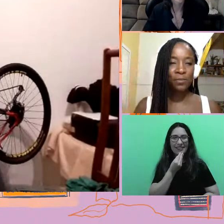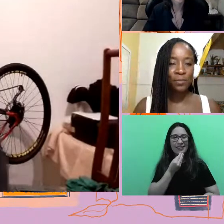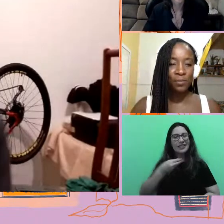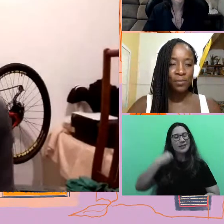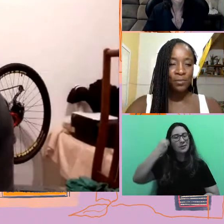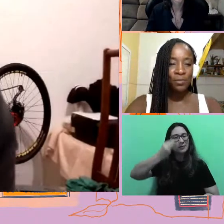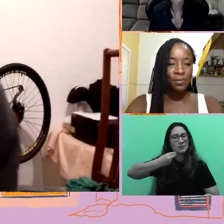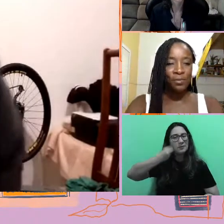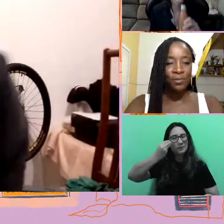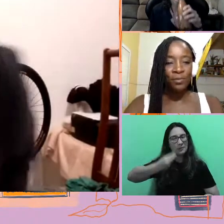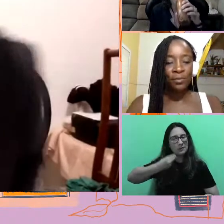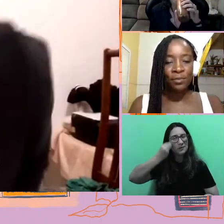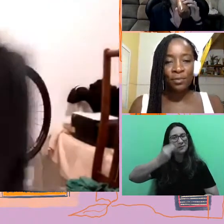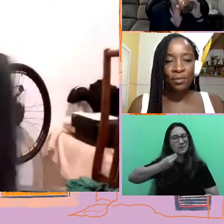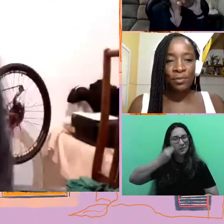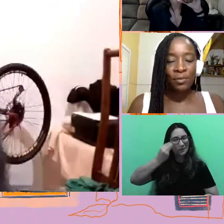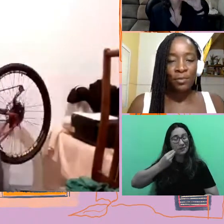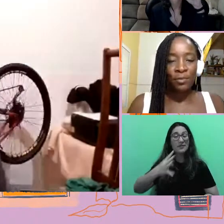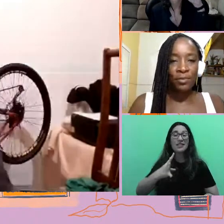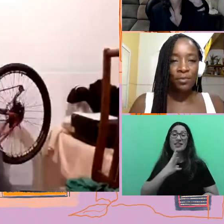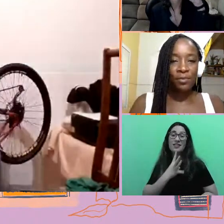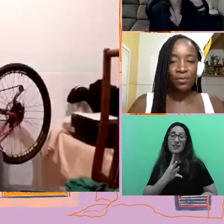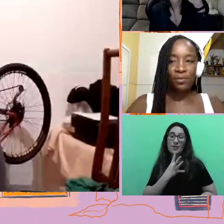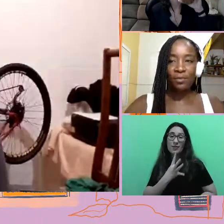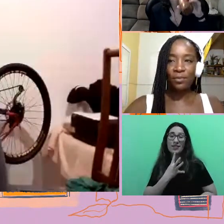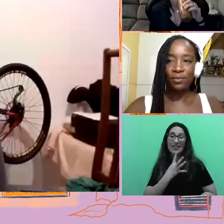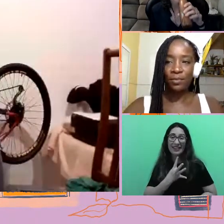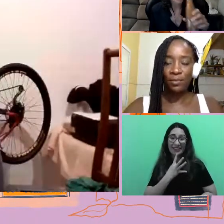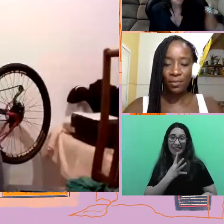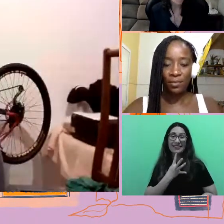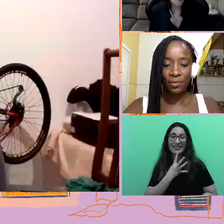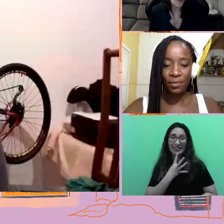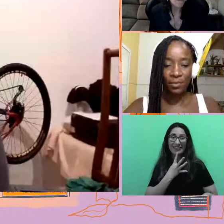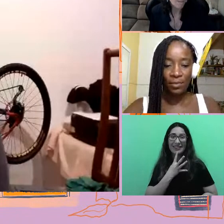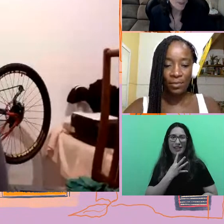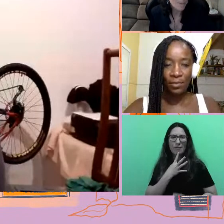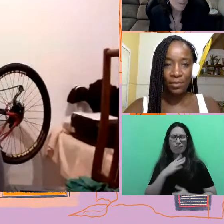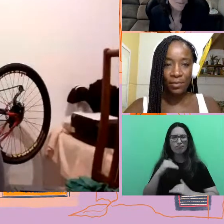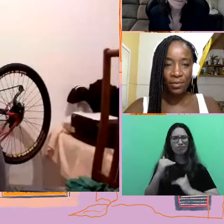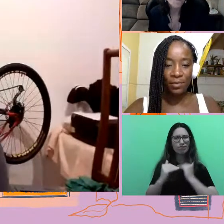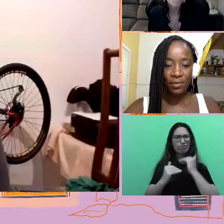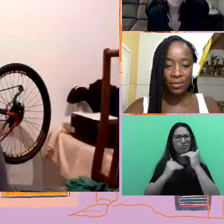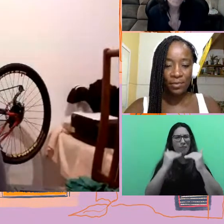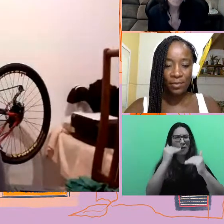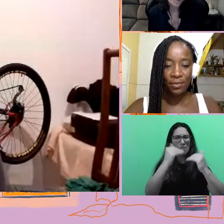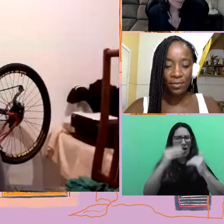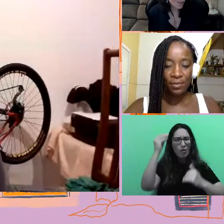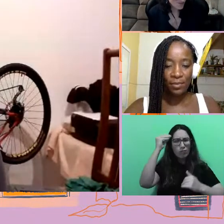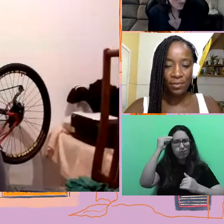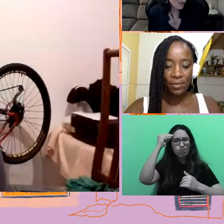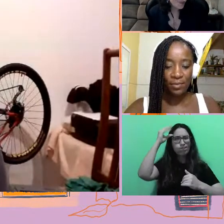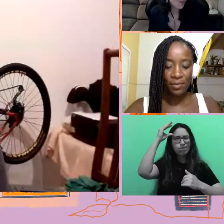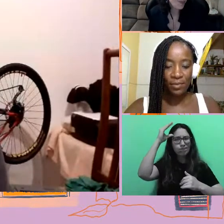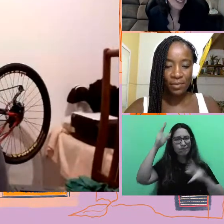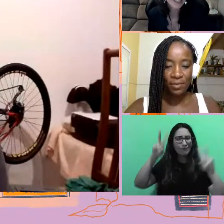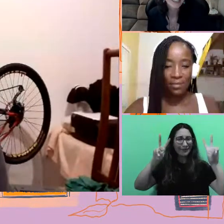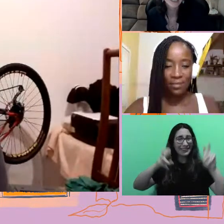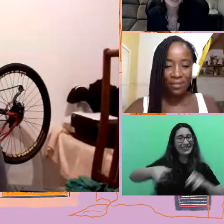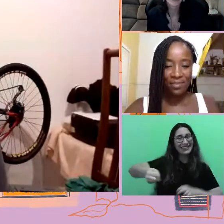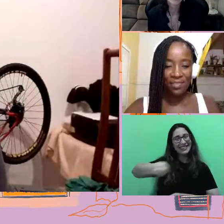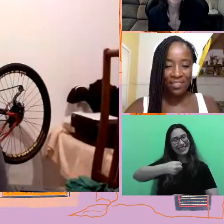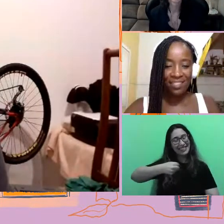né, de poder conhecer um pouco, né, aumentar um pouco aí meu conhecimento sobre cerveja, né,